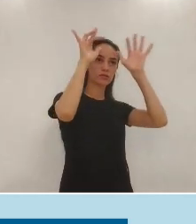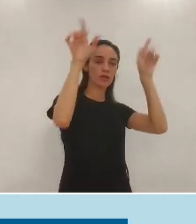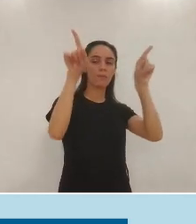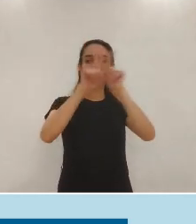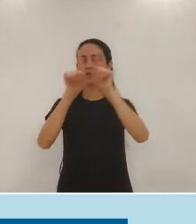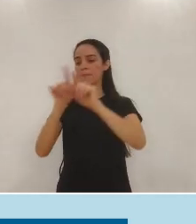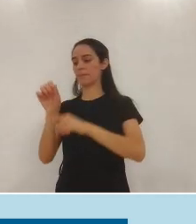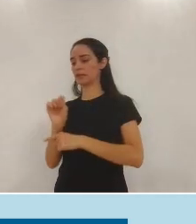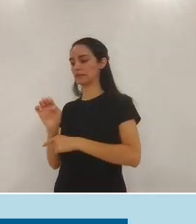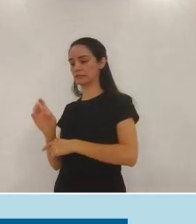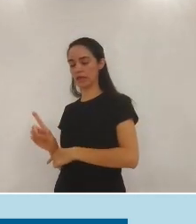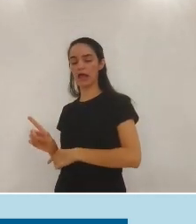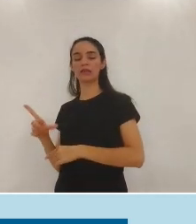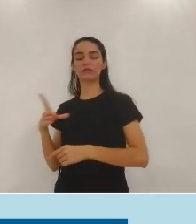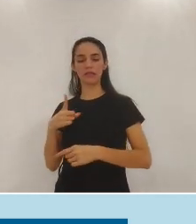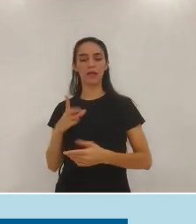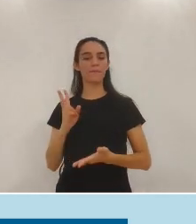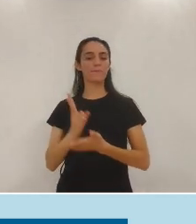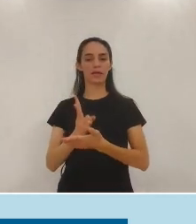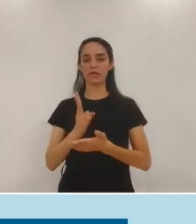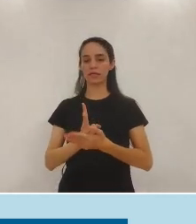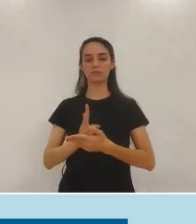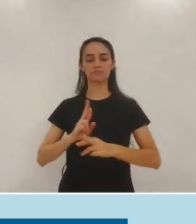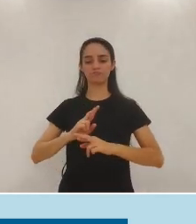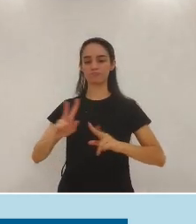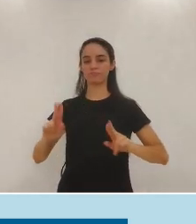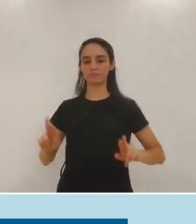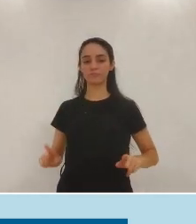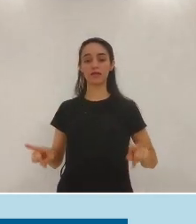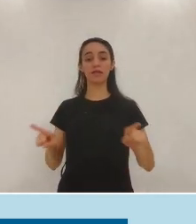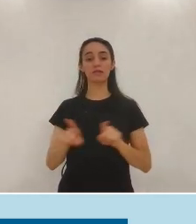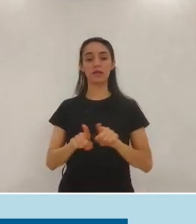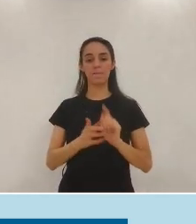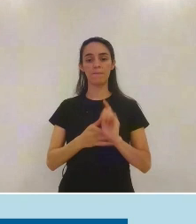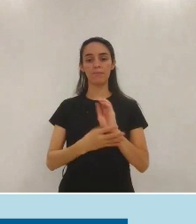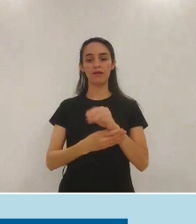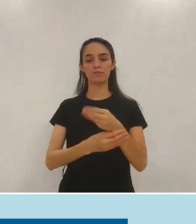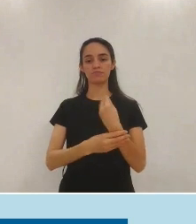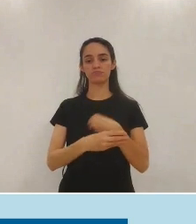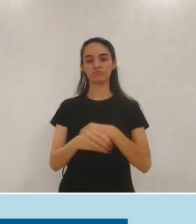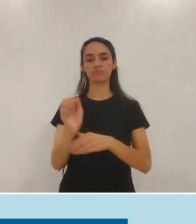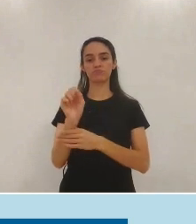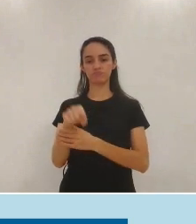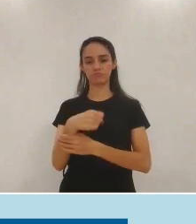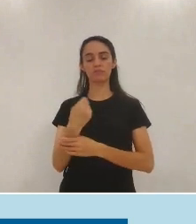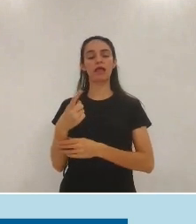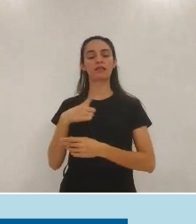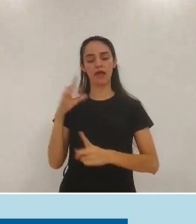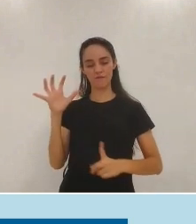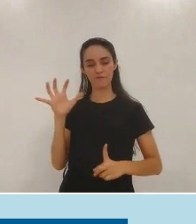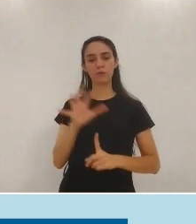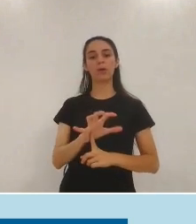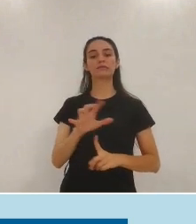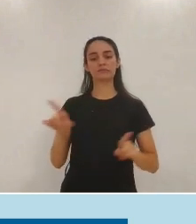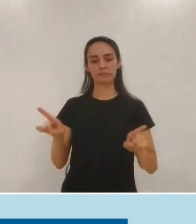Ehlers-Danlos, e ali a parte dos tecidos conjuntivos que vão ser afetados.